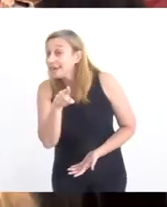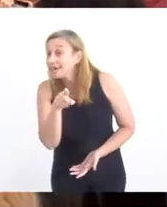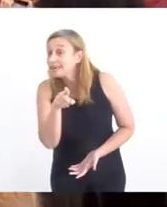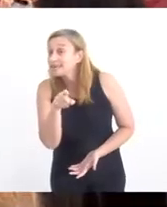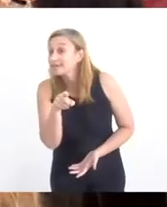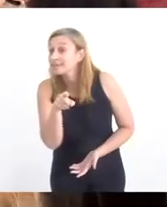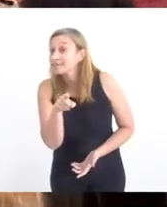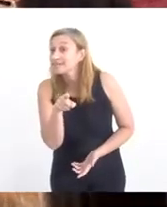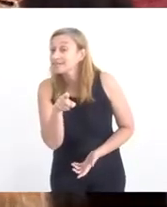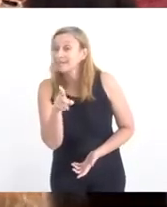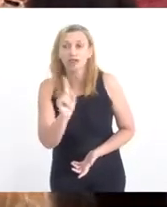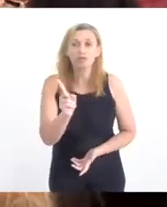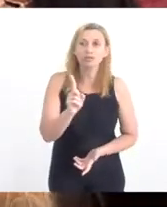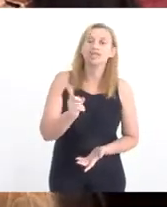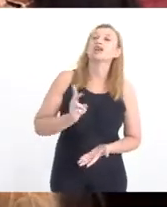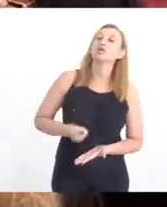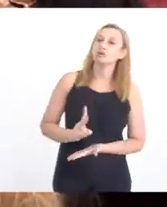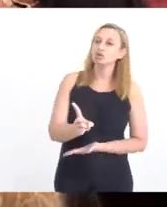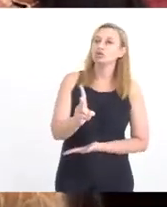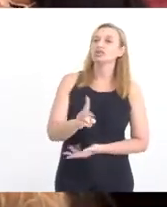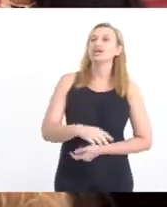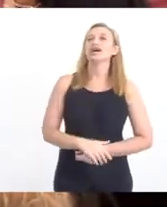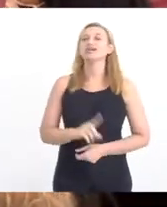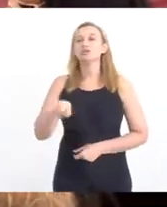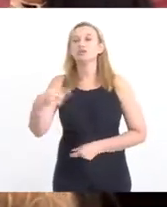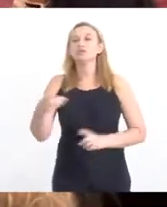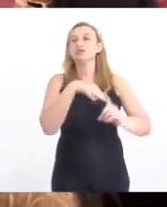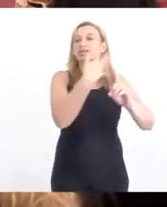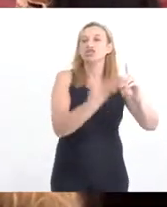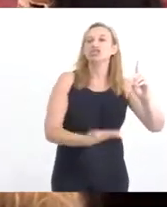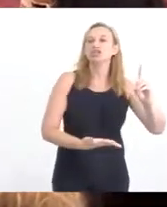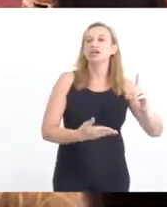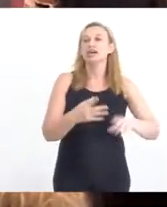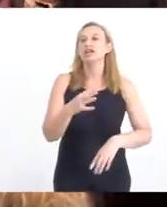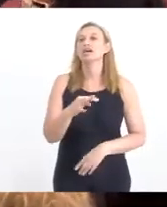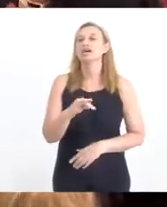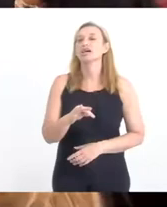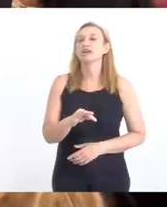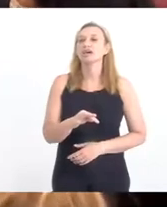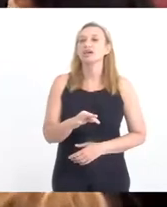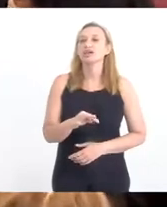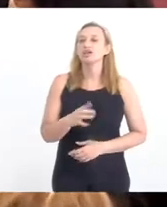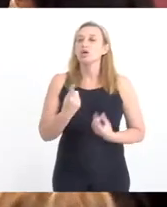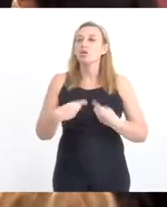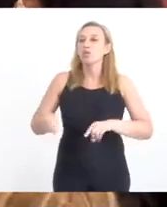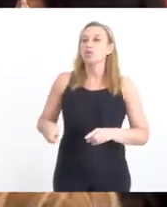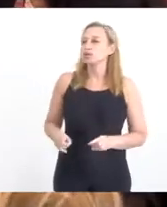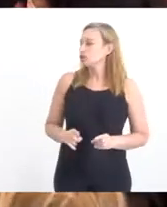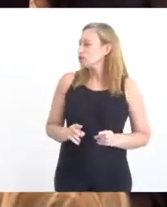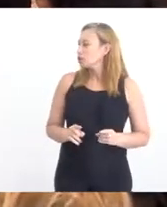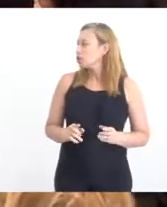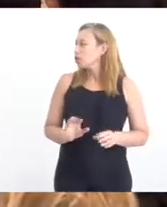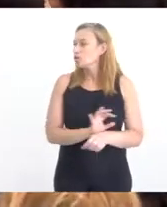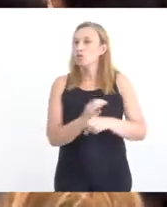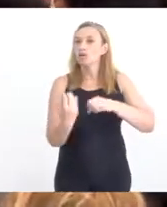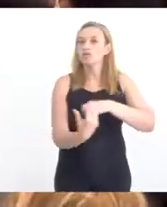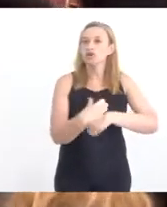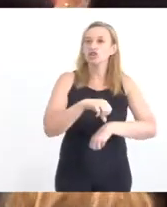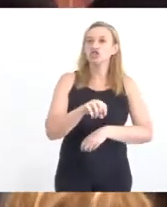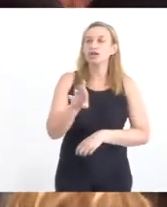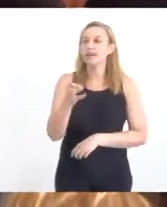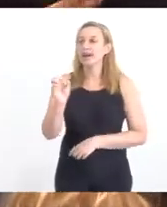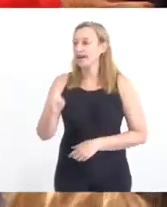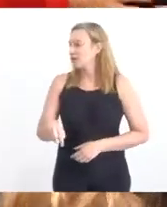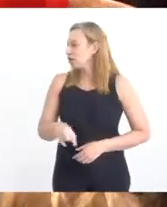Tá bom então dorme continuidade próximo homenageado é a frente contra o convite da Maré que inaugurou